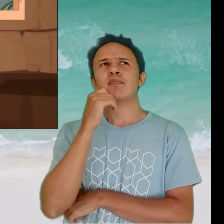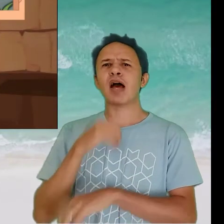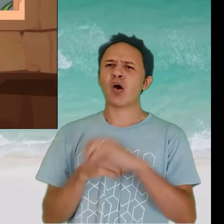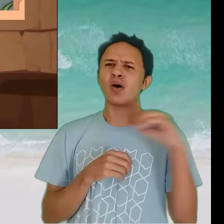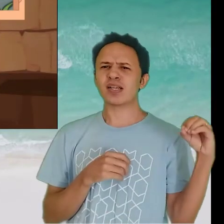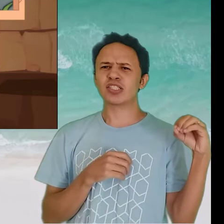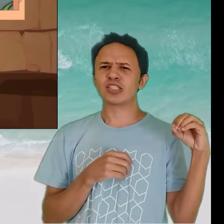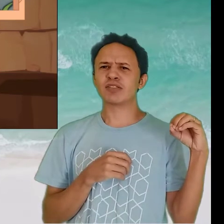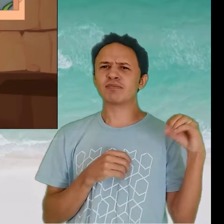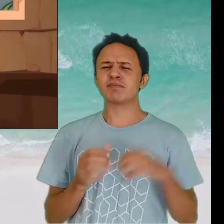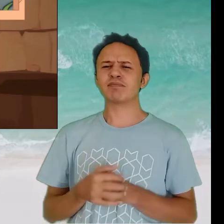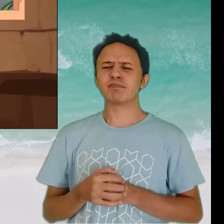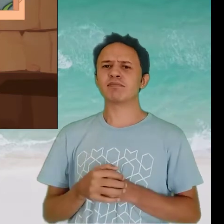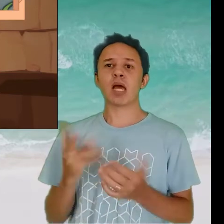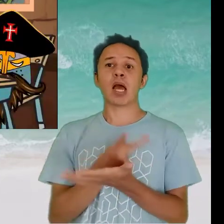A oeste, professor?